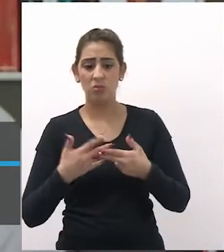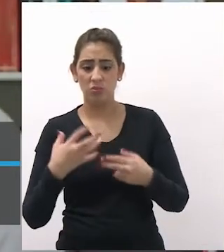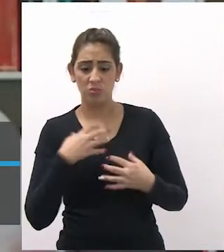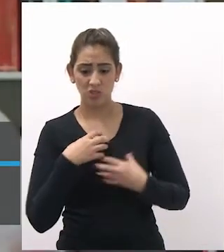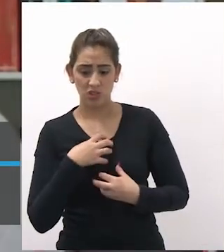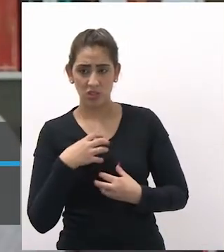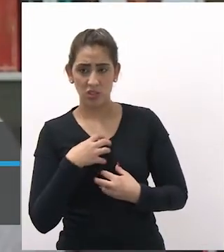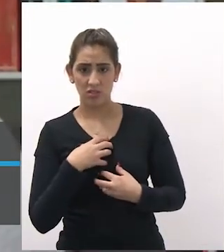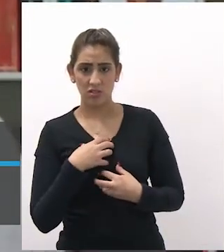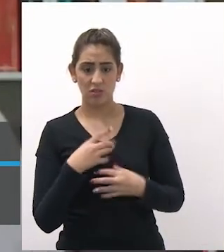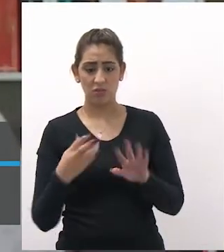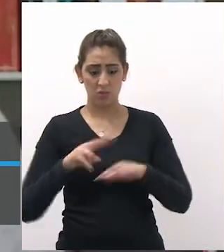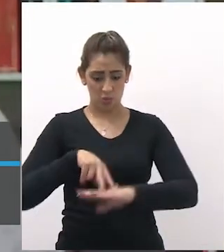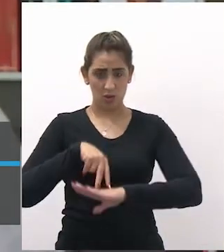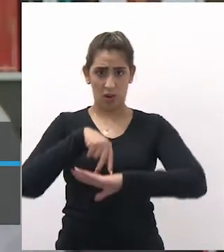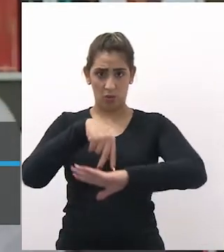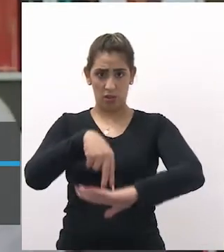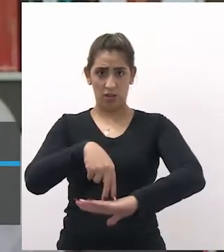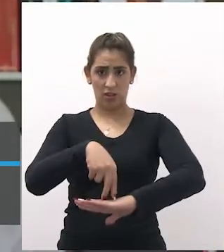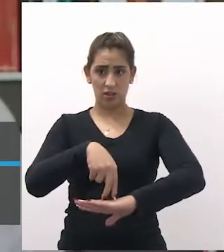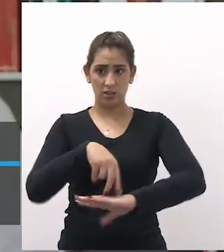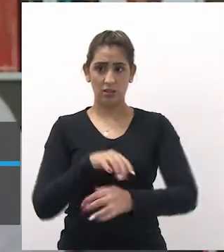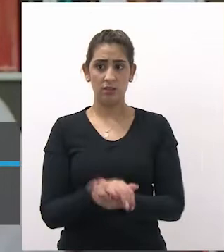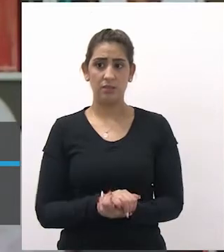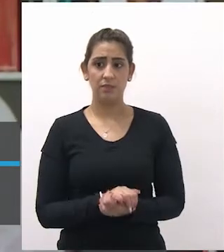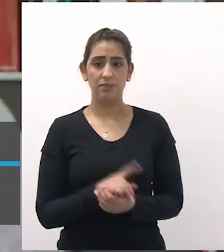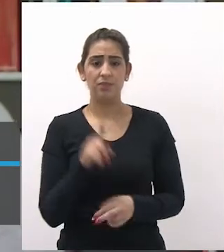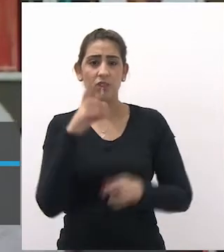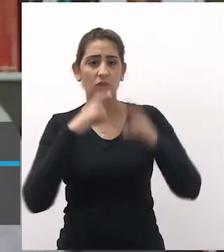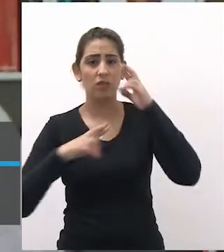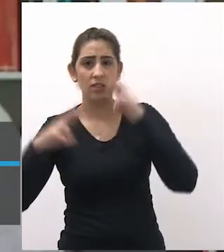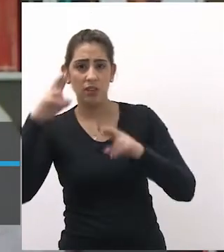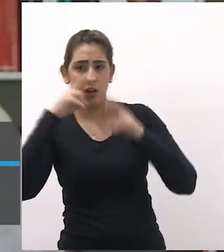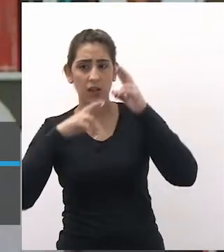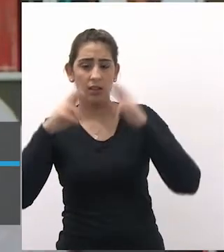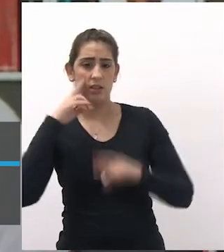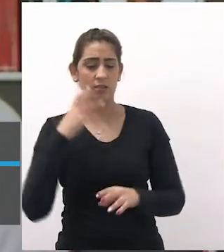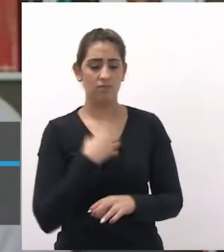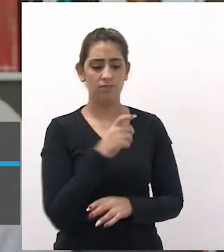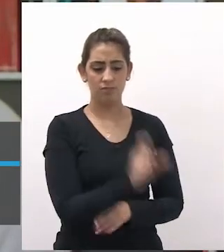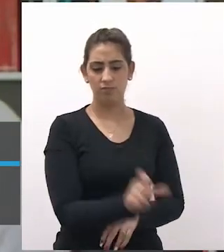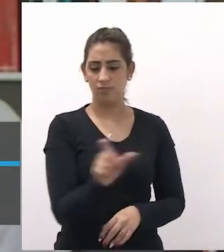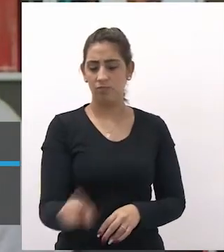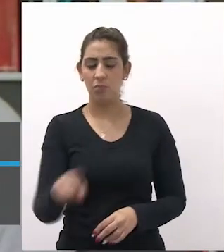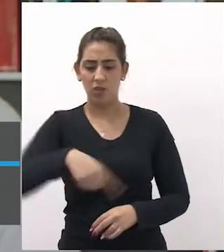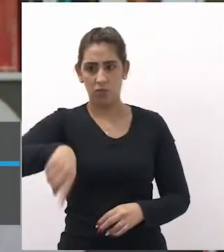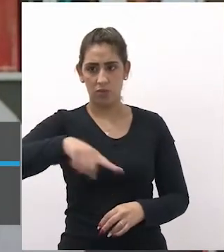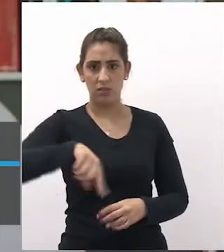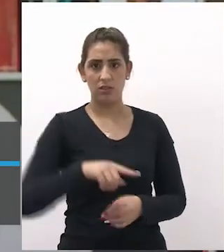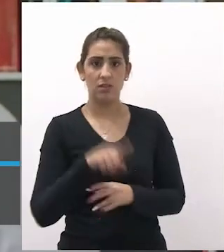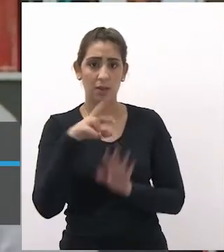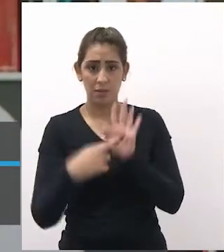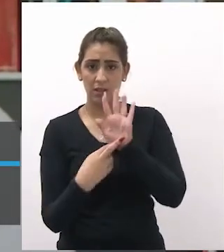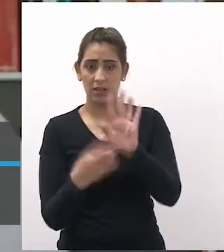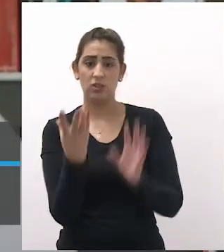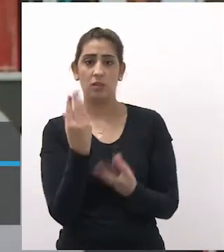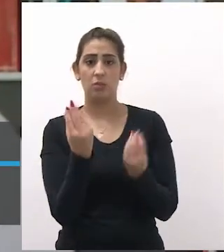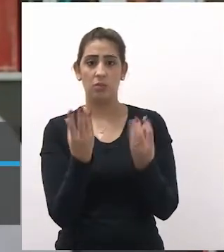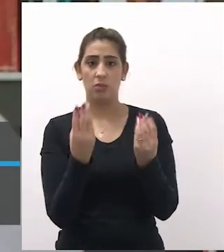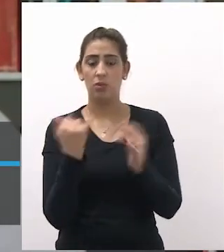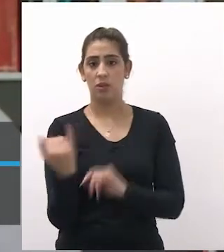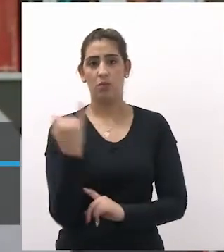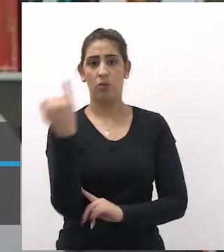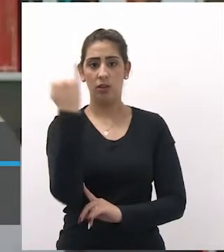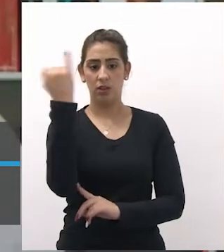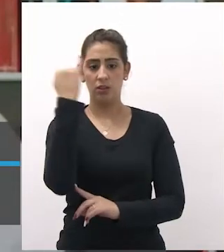você protagoniza ou visualiza, objetiva para você. Então, a representatividade ela é muito, muito